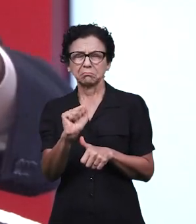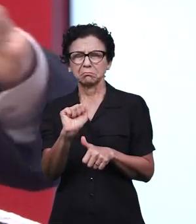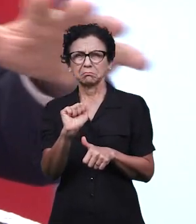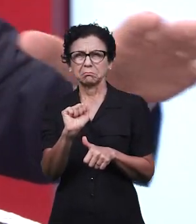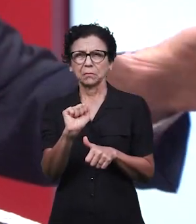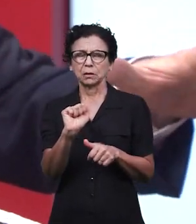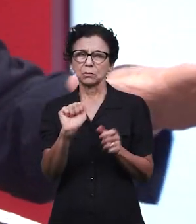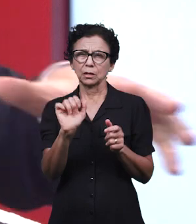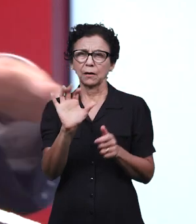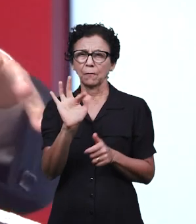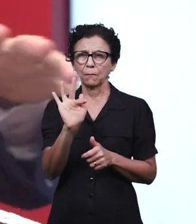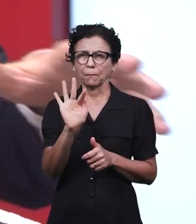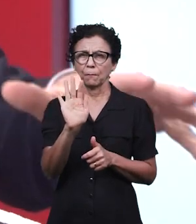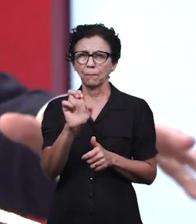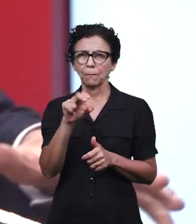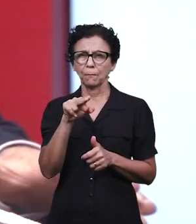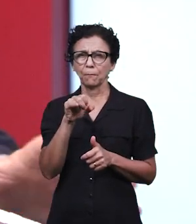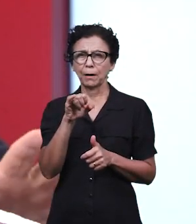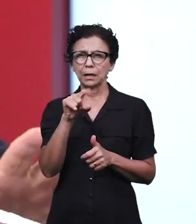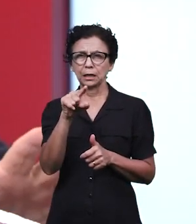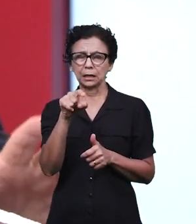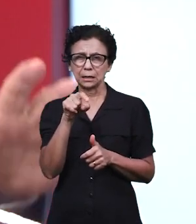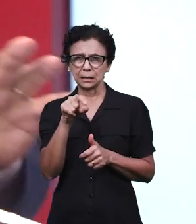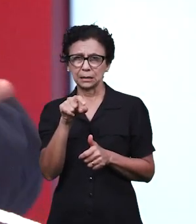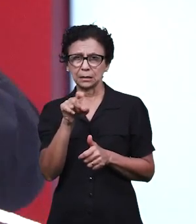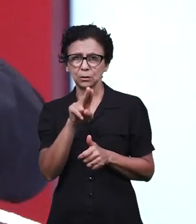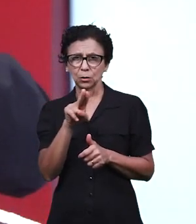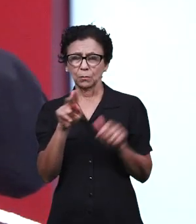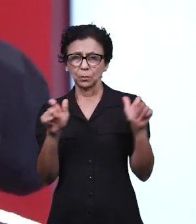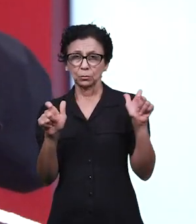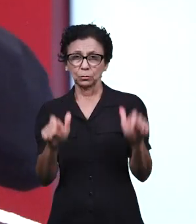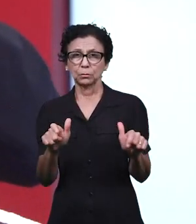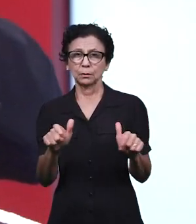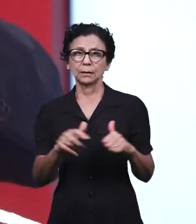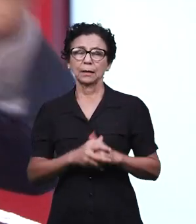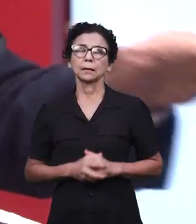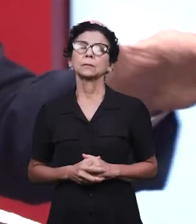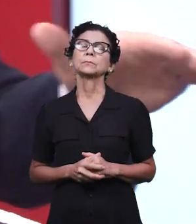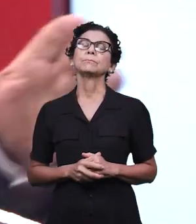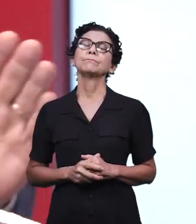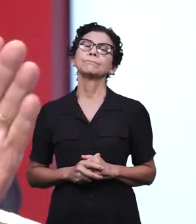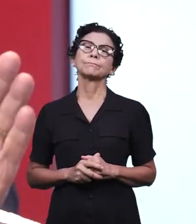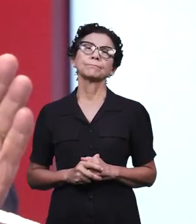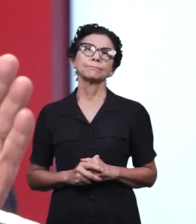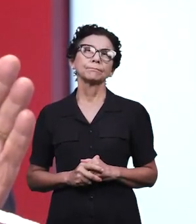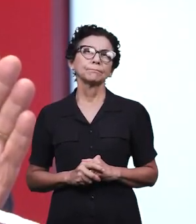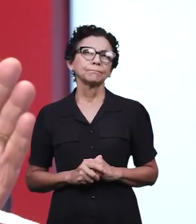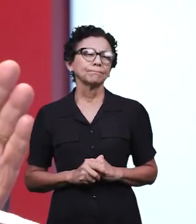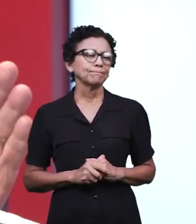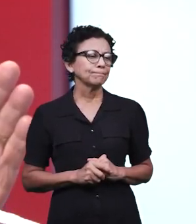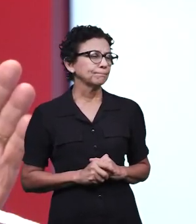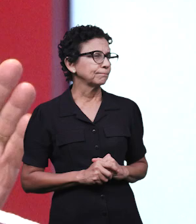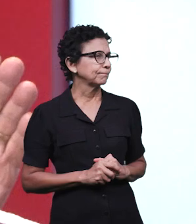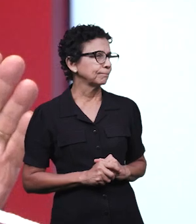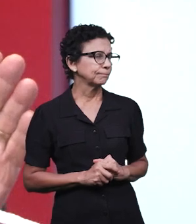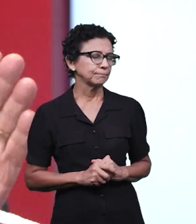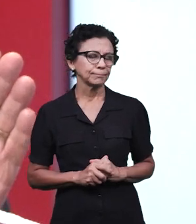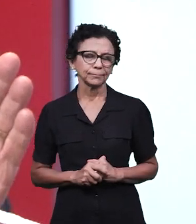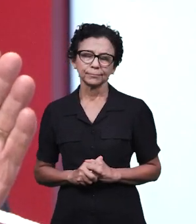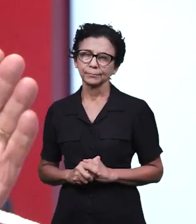vamos ter que falar a respeito do que aconteceu aqui, né? Tem passagens extraordinárias aqui.